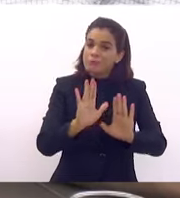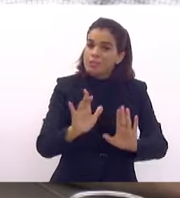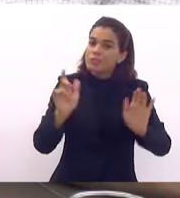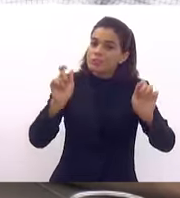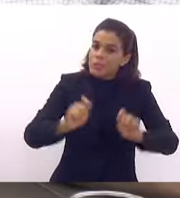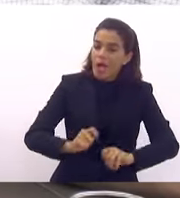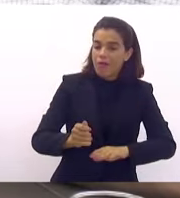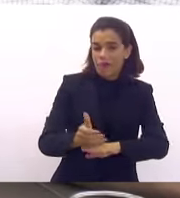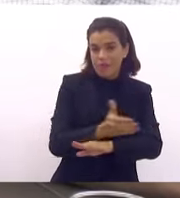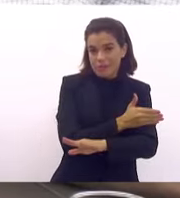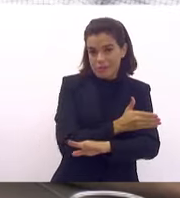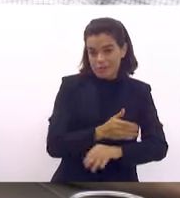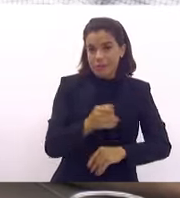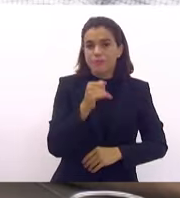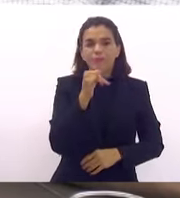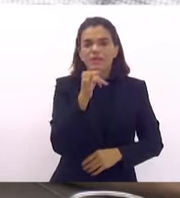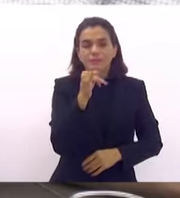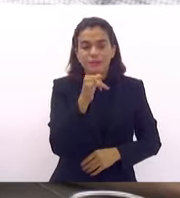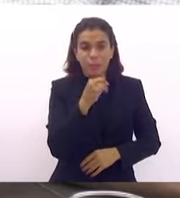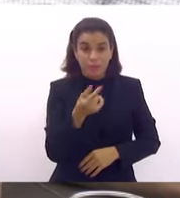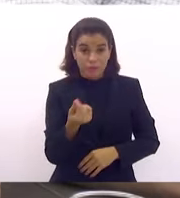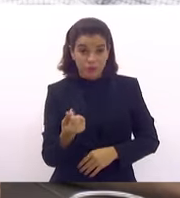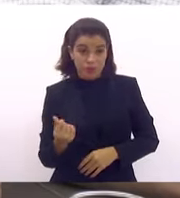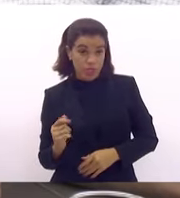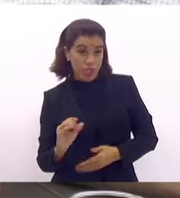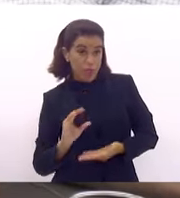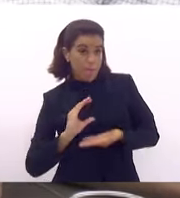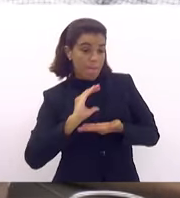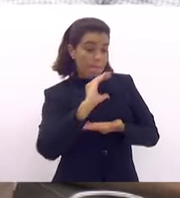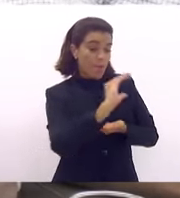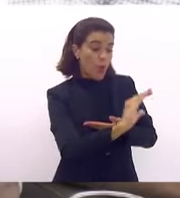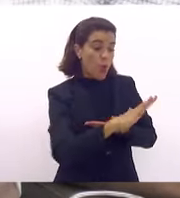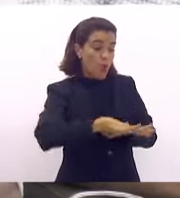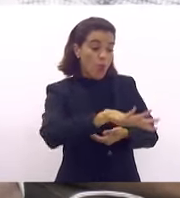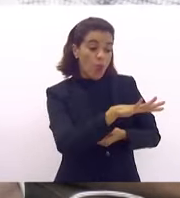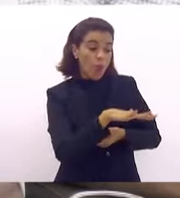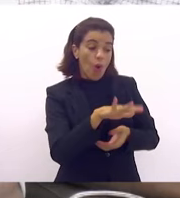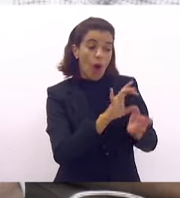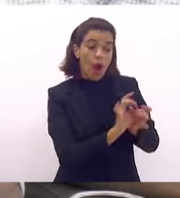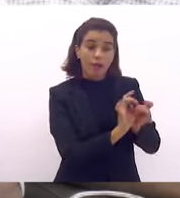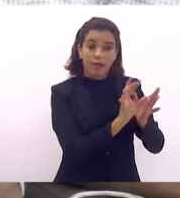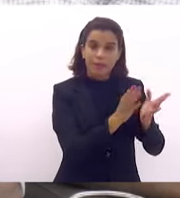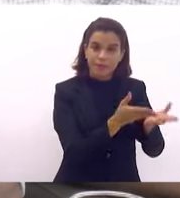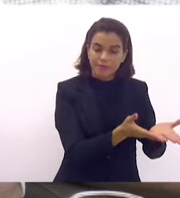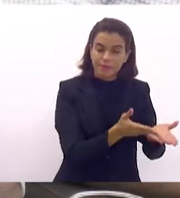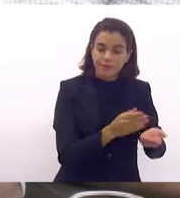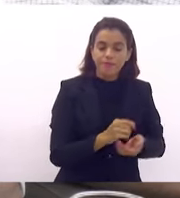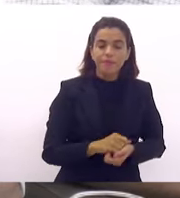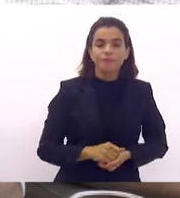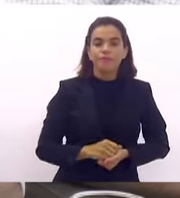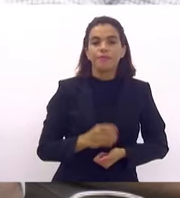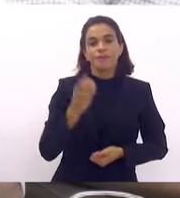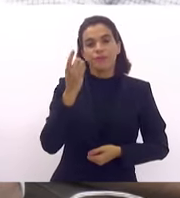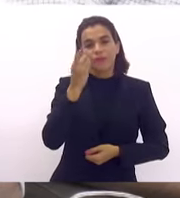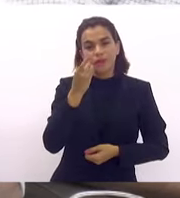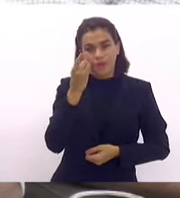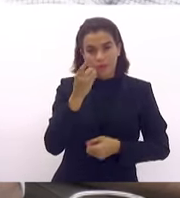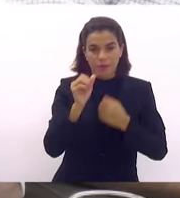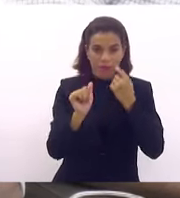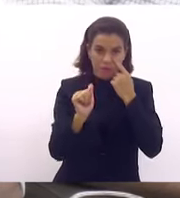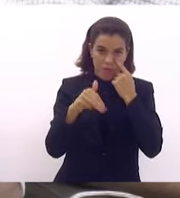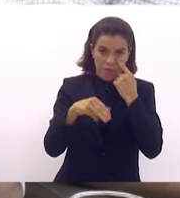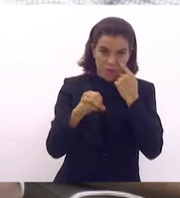colocar recursos numa área que era concedida? Então, o que, que disse deputado Rodrigo Amorim, o